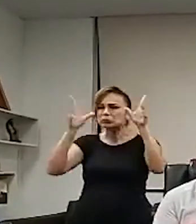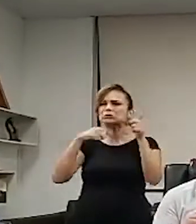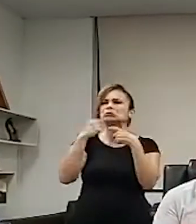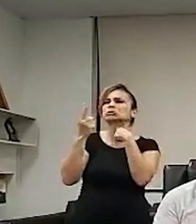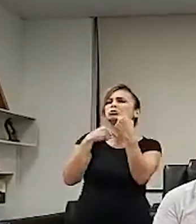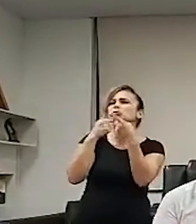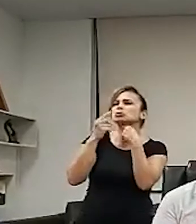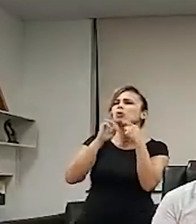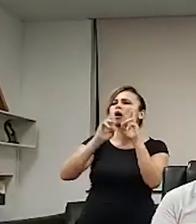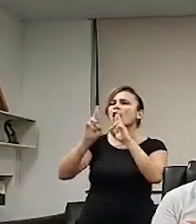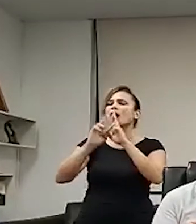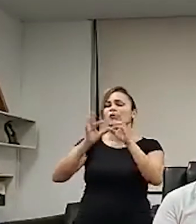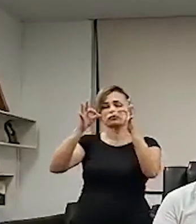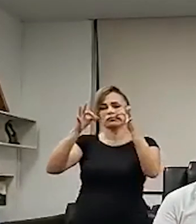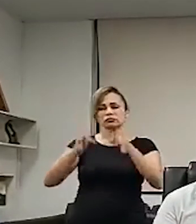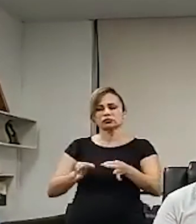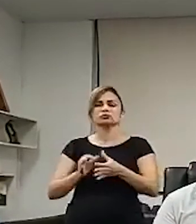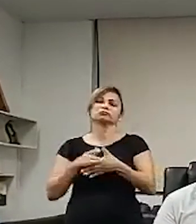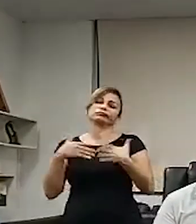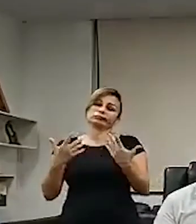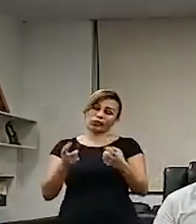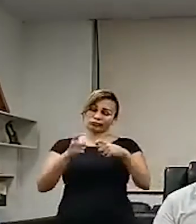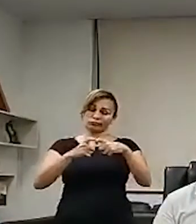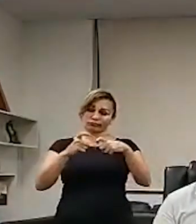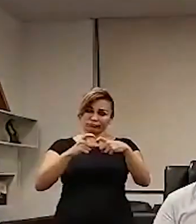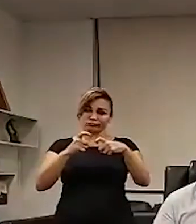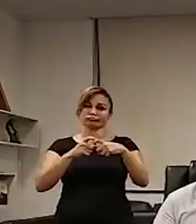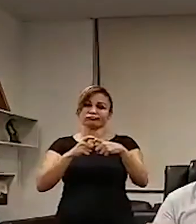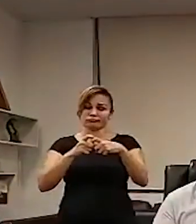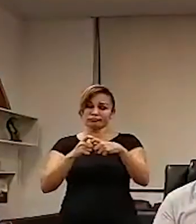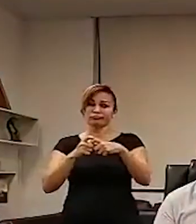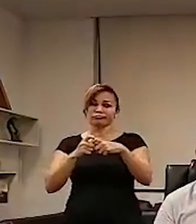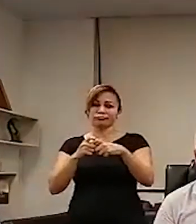né? São esses médicos que trabalham com a questão da prevenção das doenças